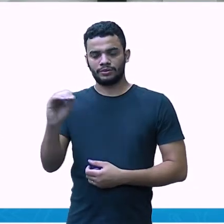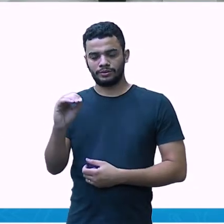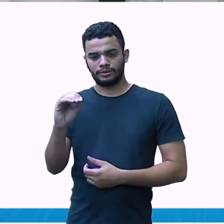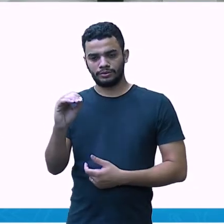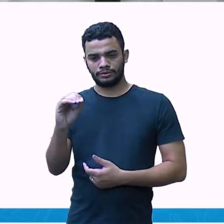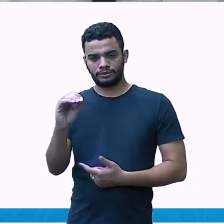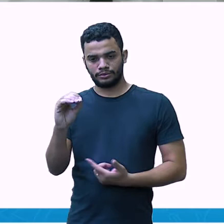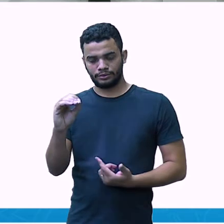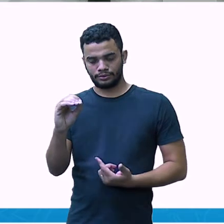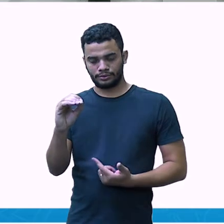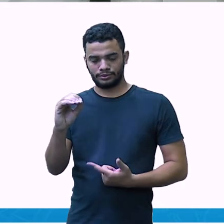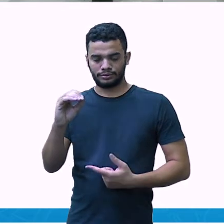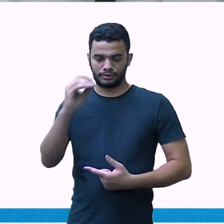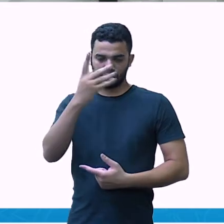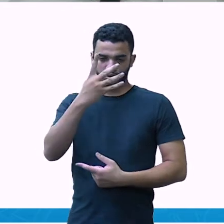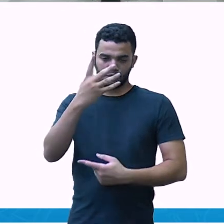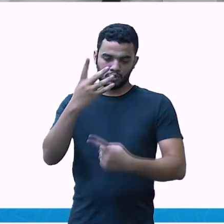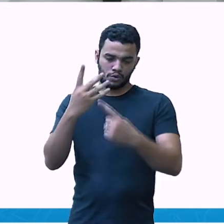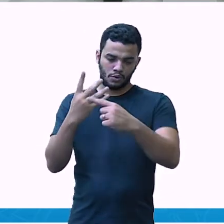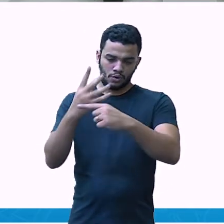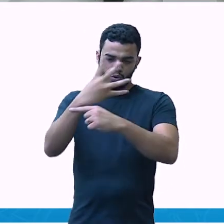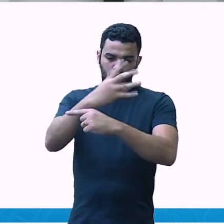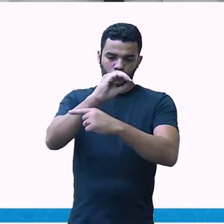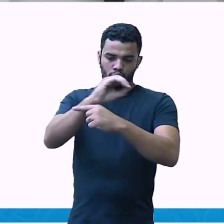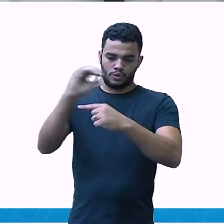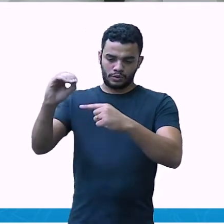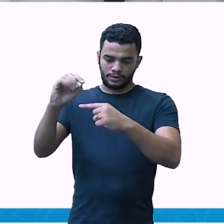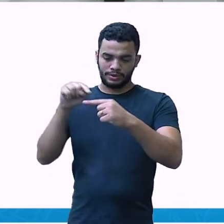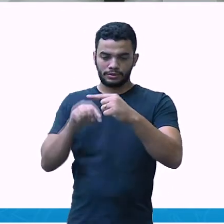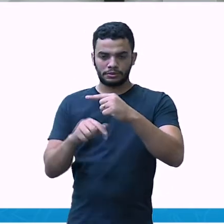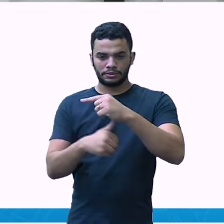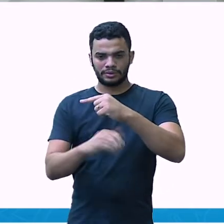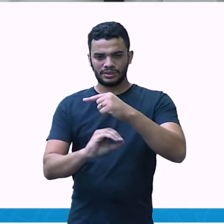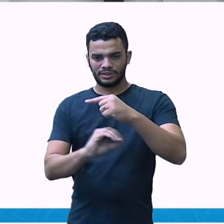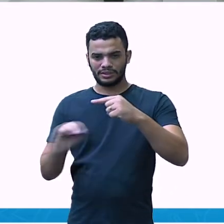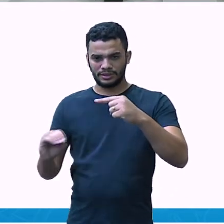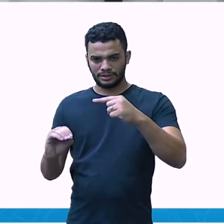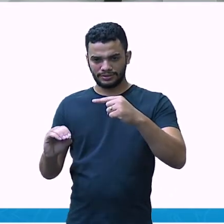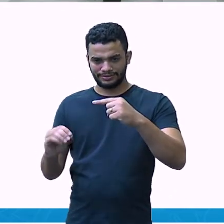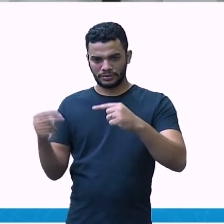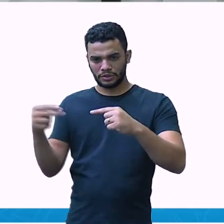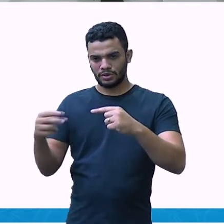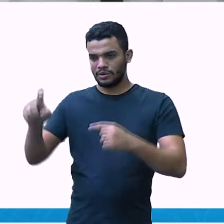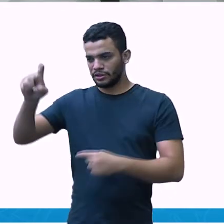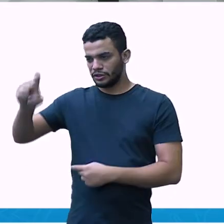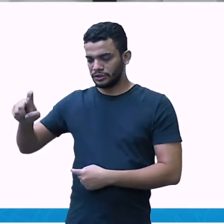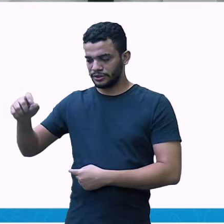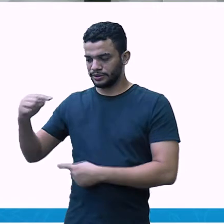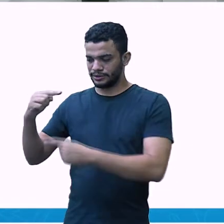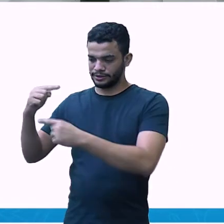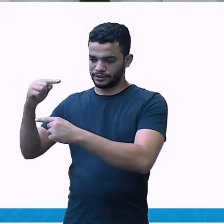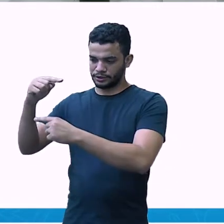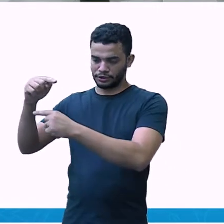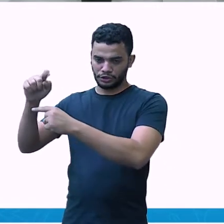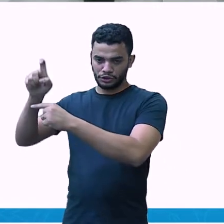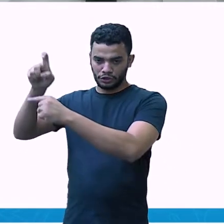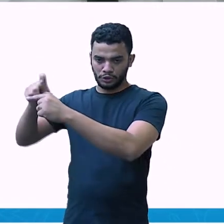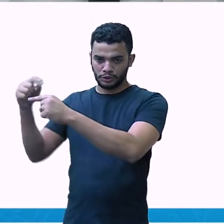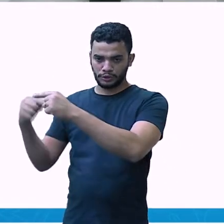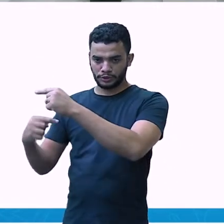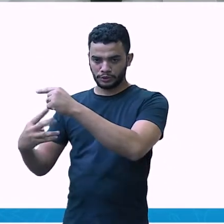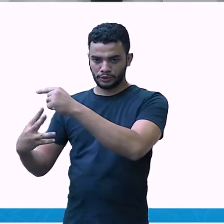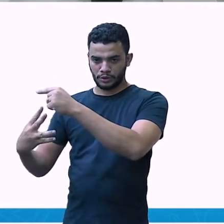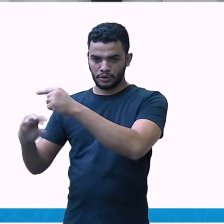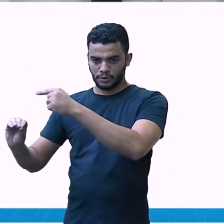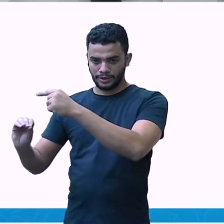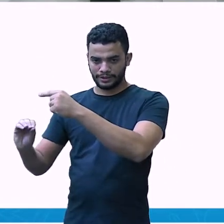x está para 40. É uma proporção. Produto dos meios é igual ao produto dos extremos. 100x